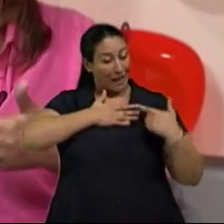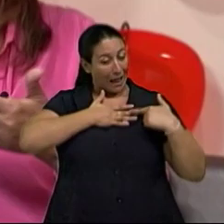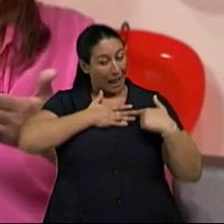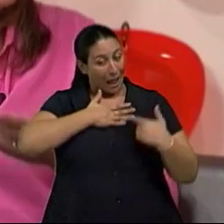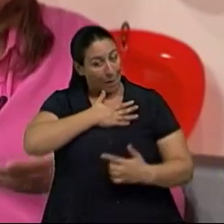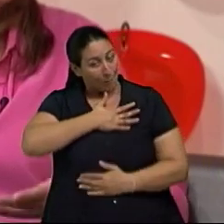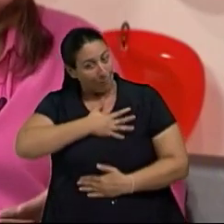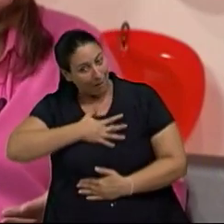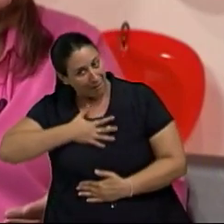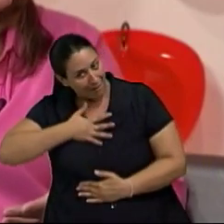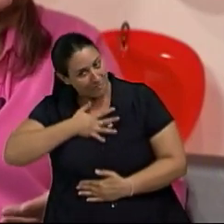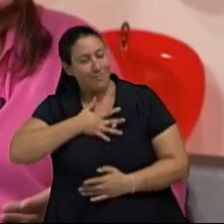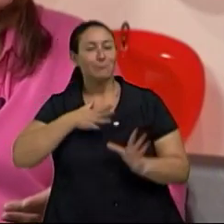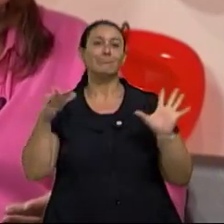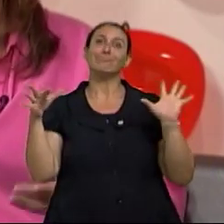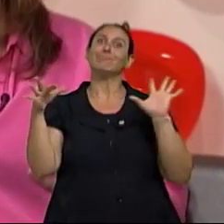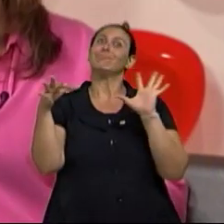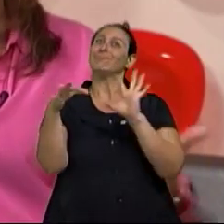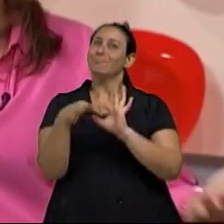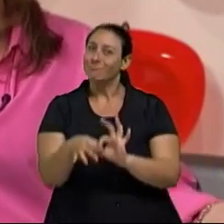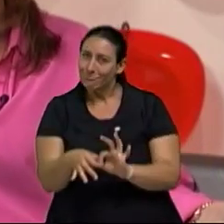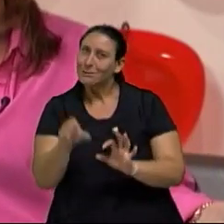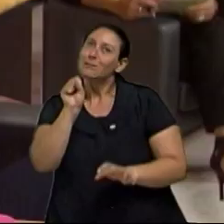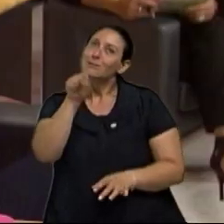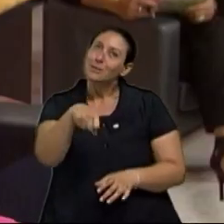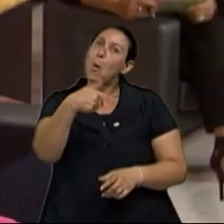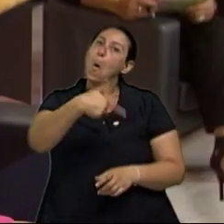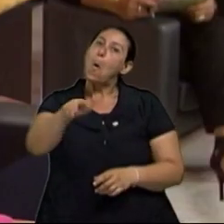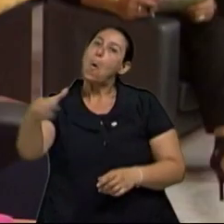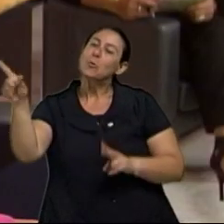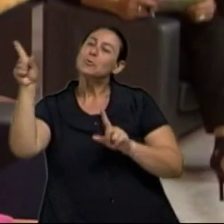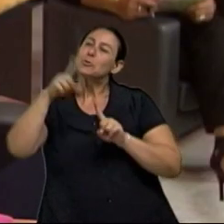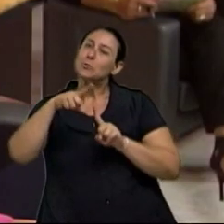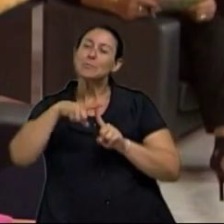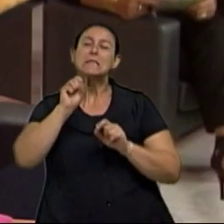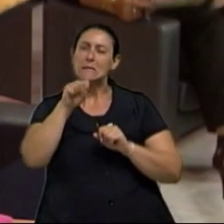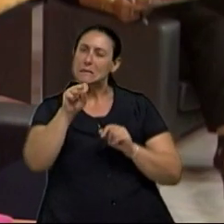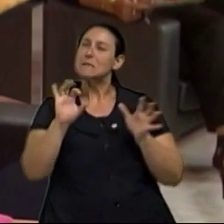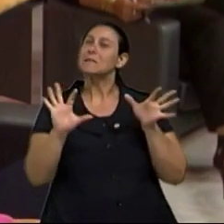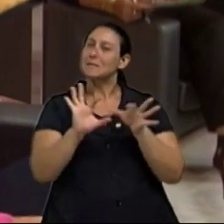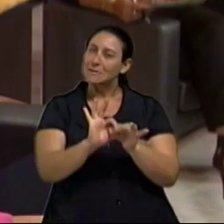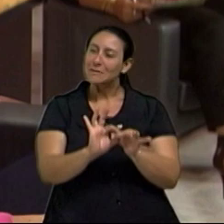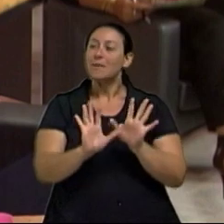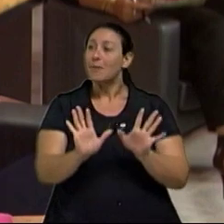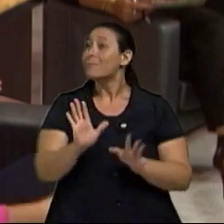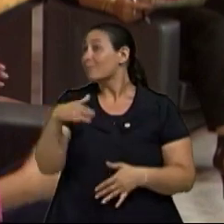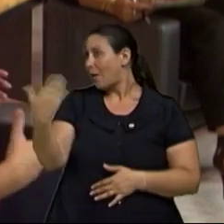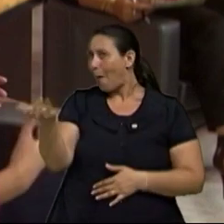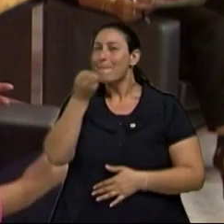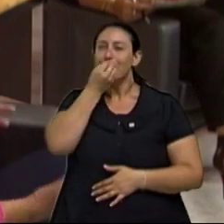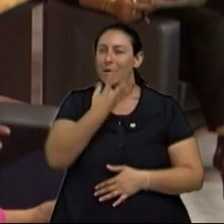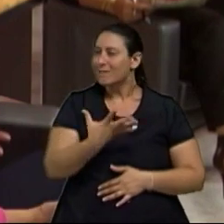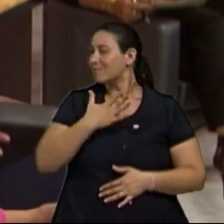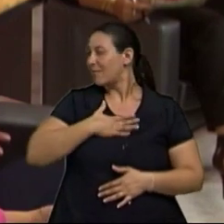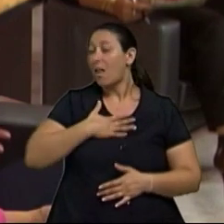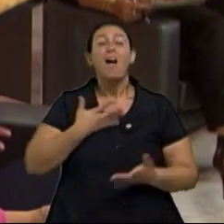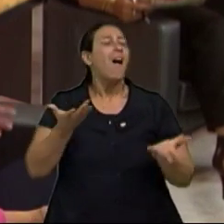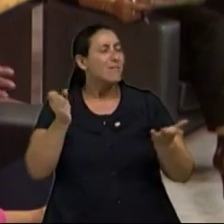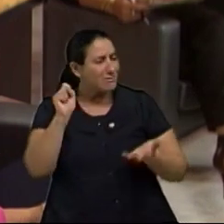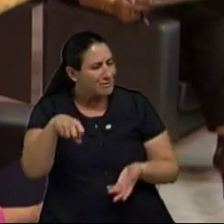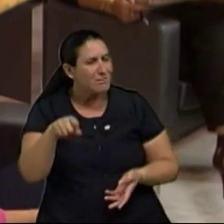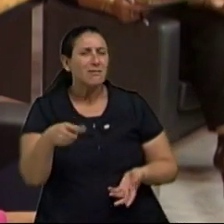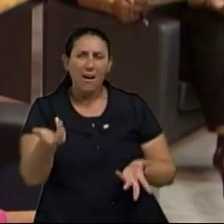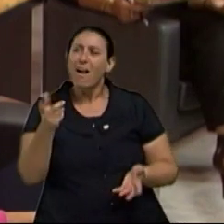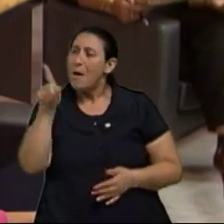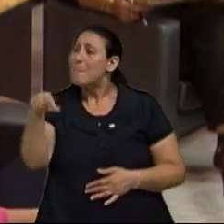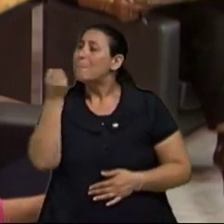a outros tipos de prazeres. Claro, claro. Então, eu acho que as coisas estão interligadas, entendeu? Esse bem-estar é que te proporciona todo que, o resto.